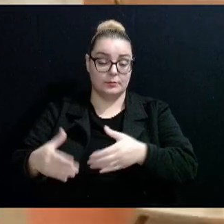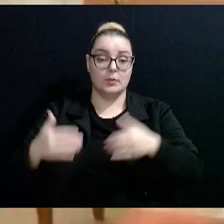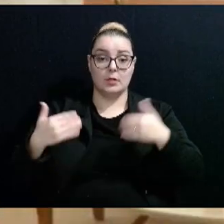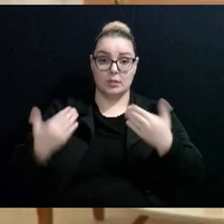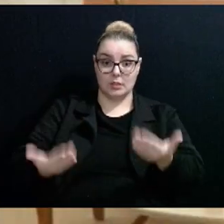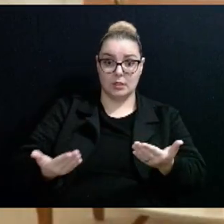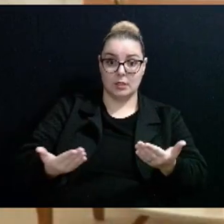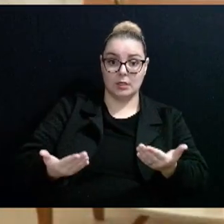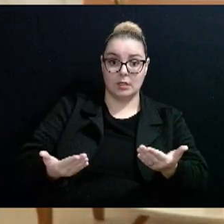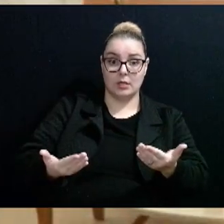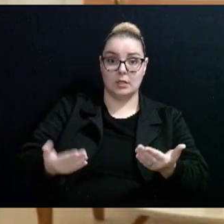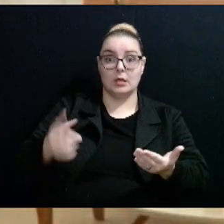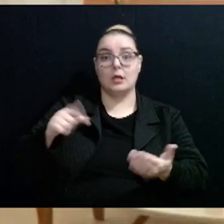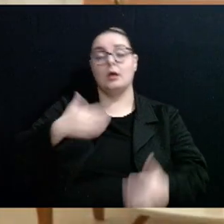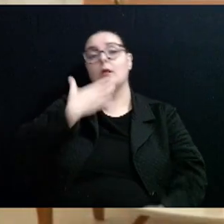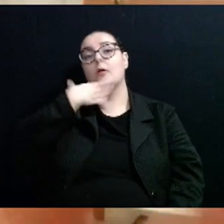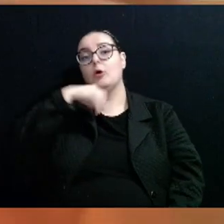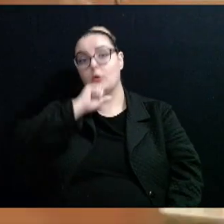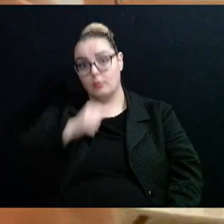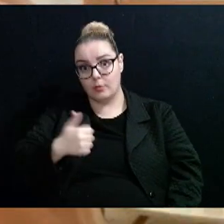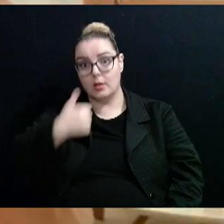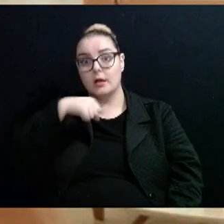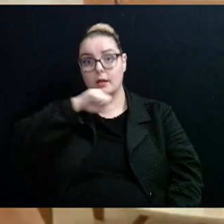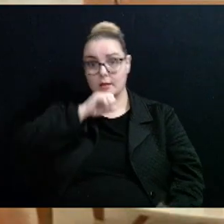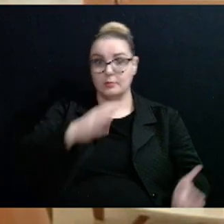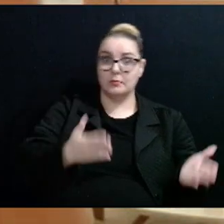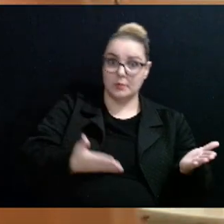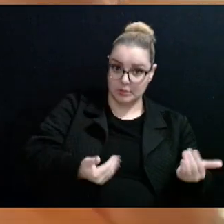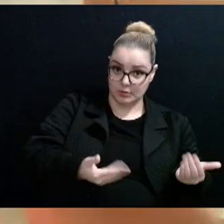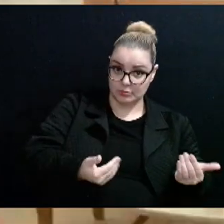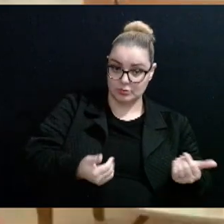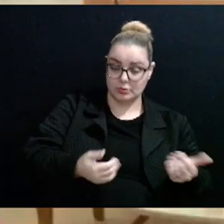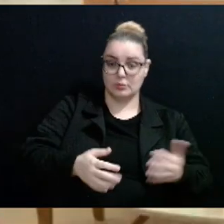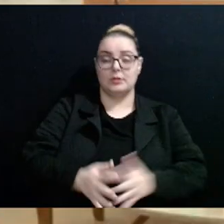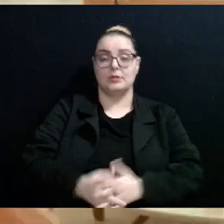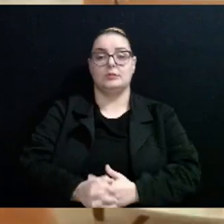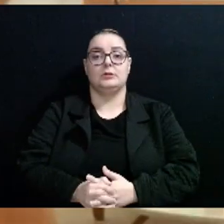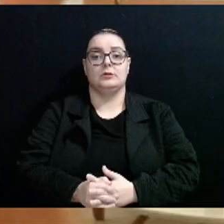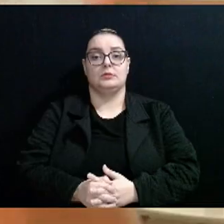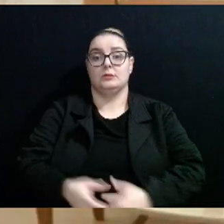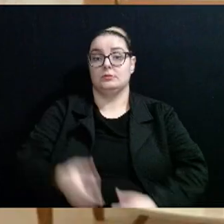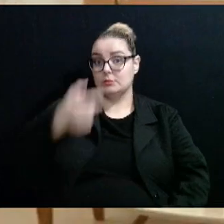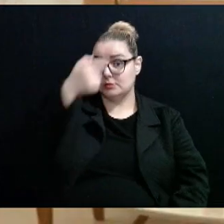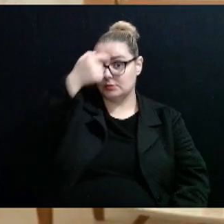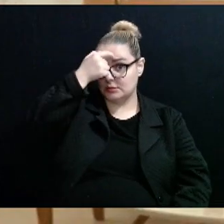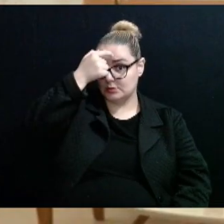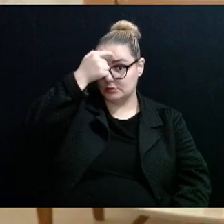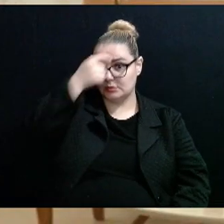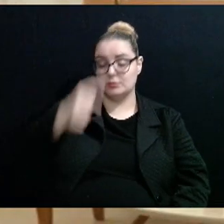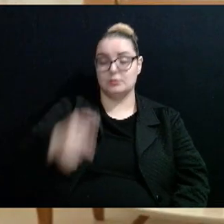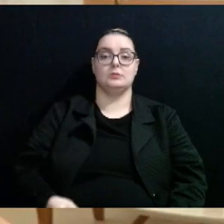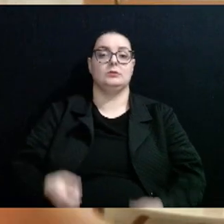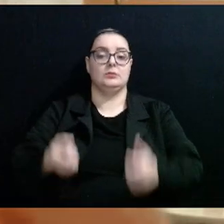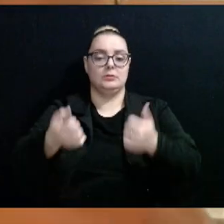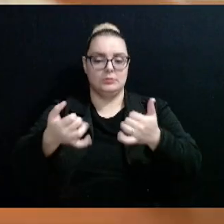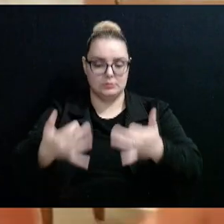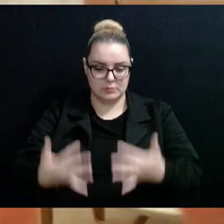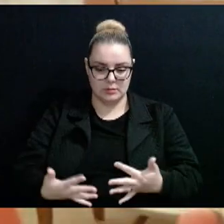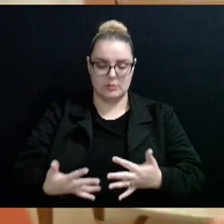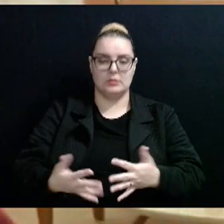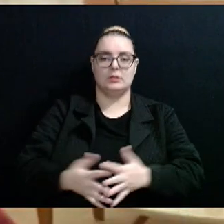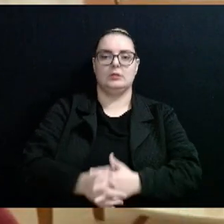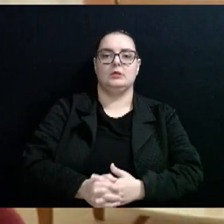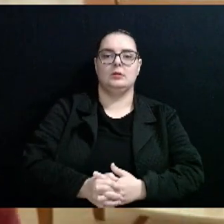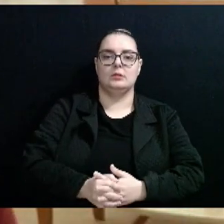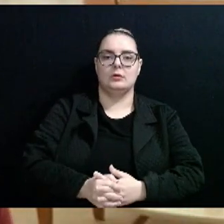aos pais desses jovens, dessa conscientização, dessa instrução, para que,